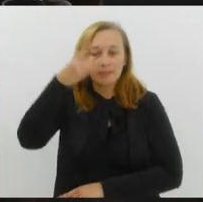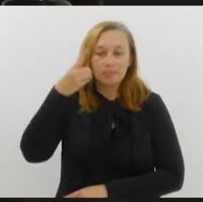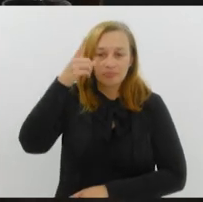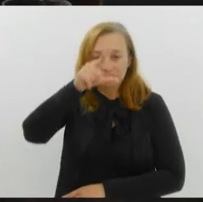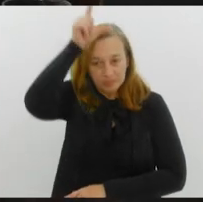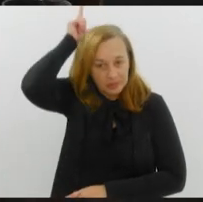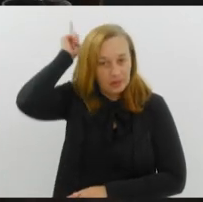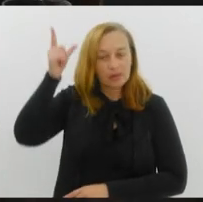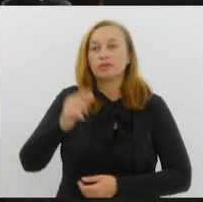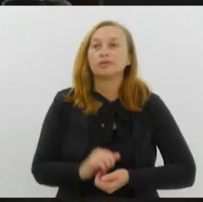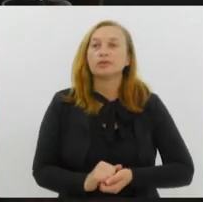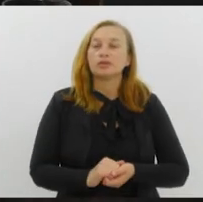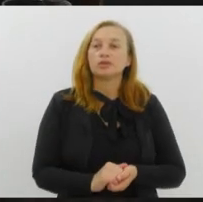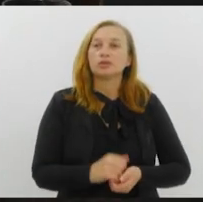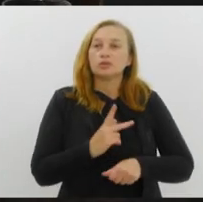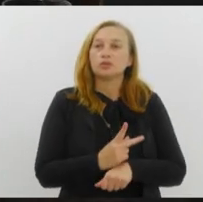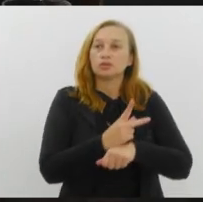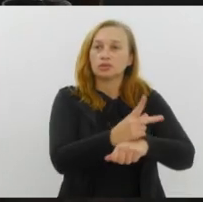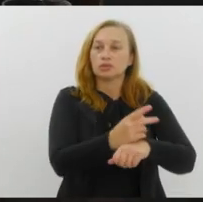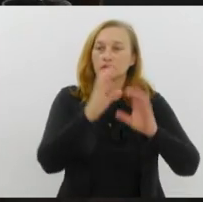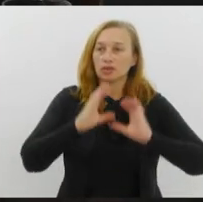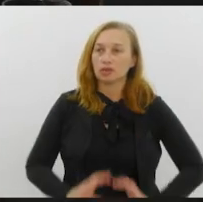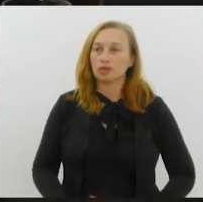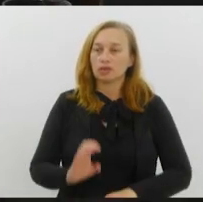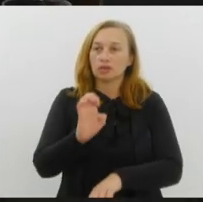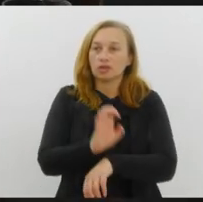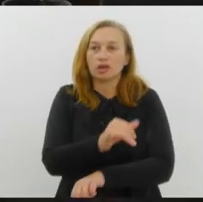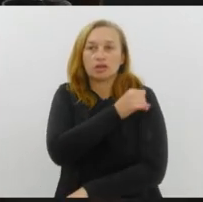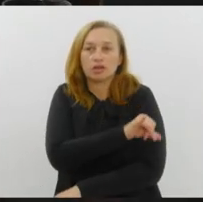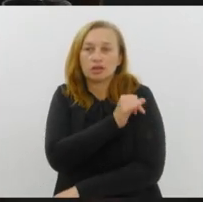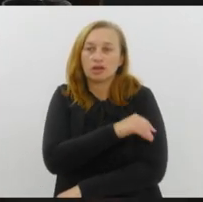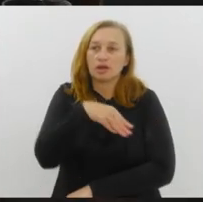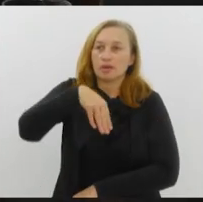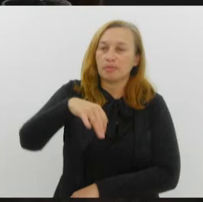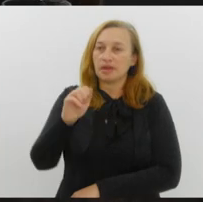concede o título de cidadão do Estado do Rio de Janeiro ao senhor Miguel